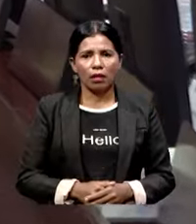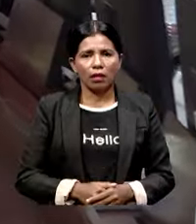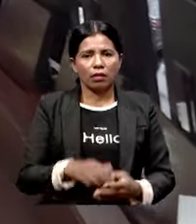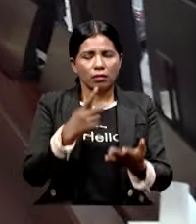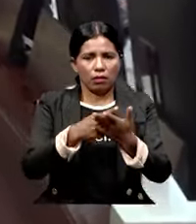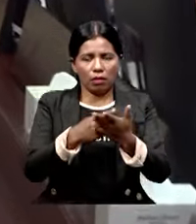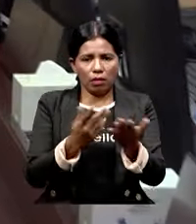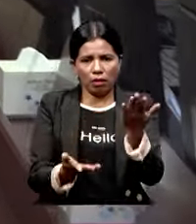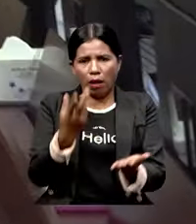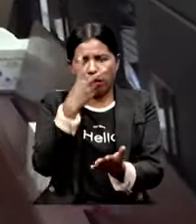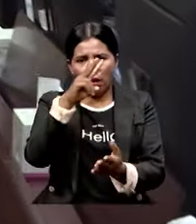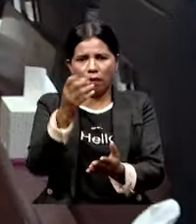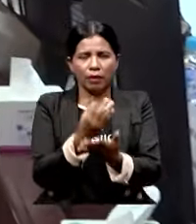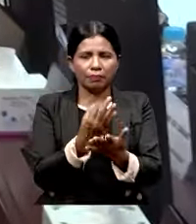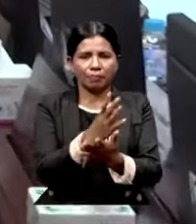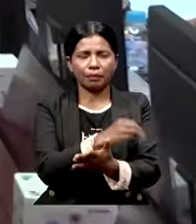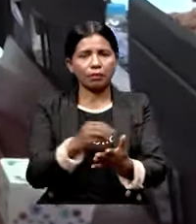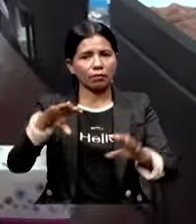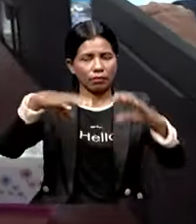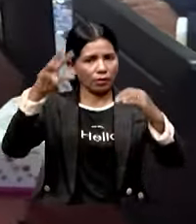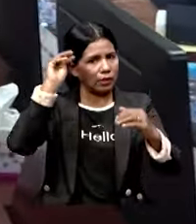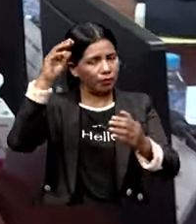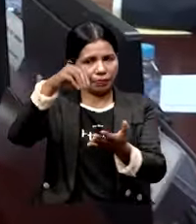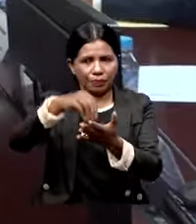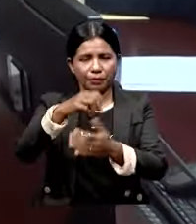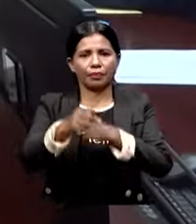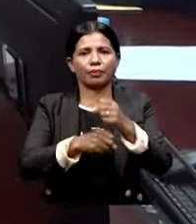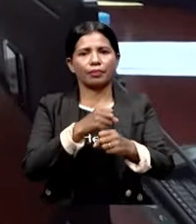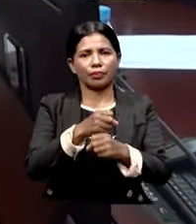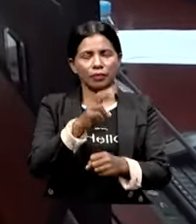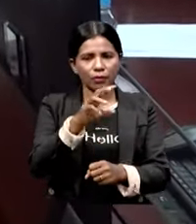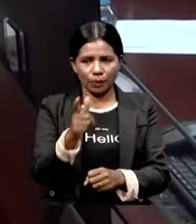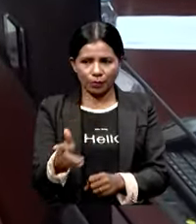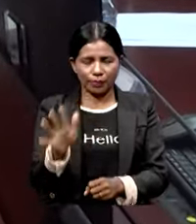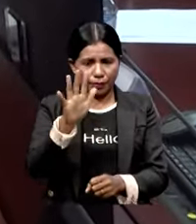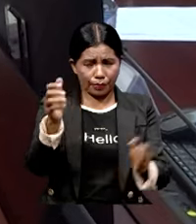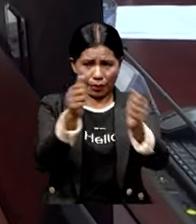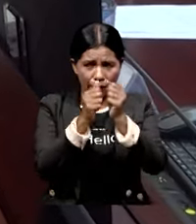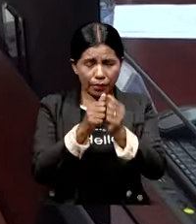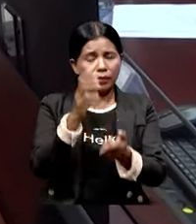proposta de orçamento no Conselho Ministro prevê batina rio no Rua Ronulo Recen Lima, a moto